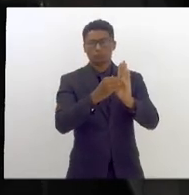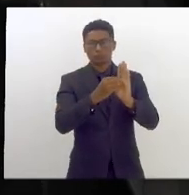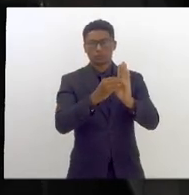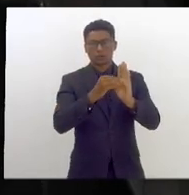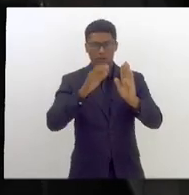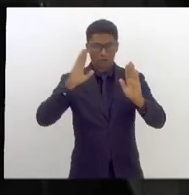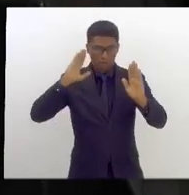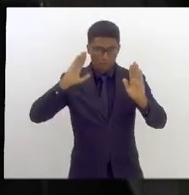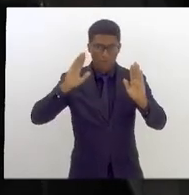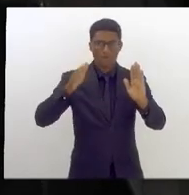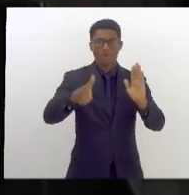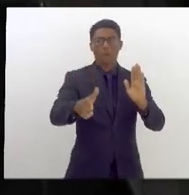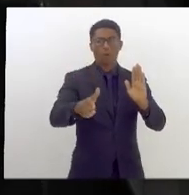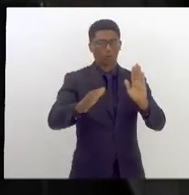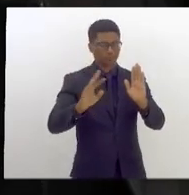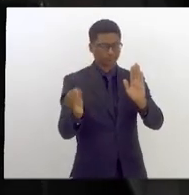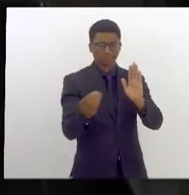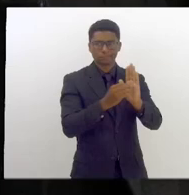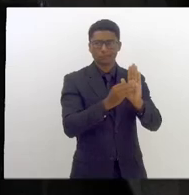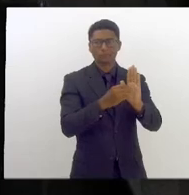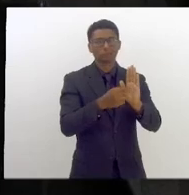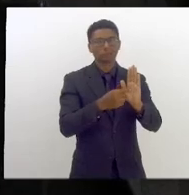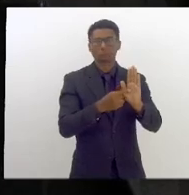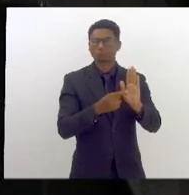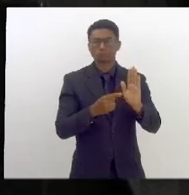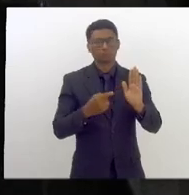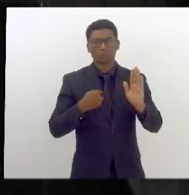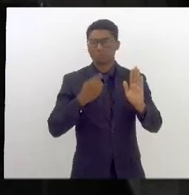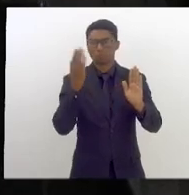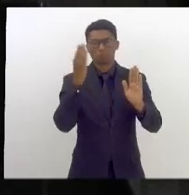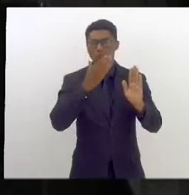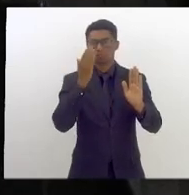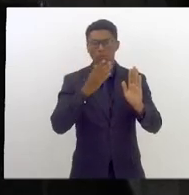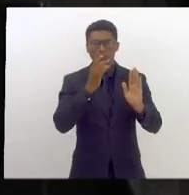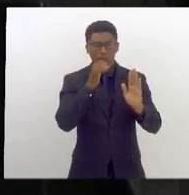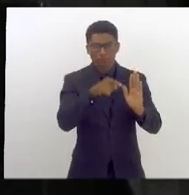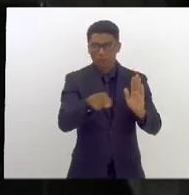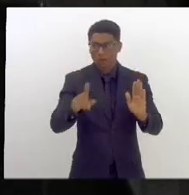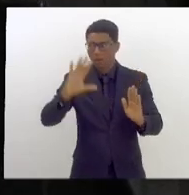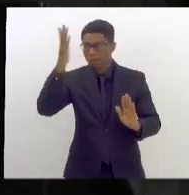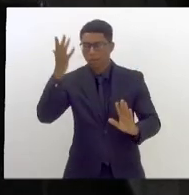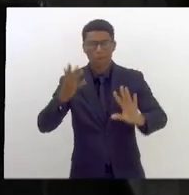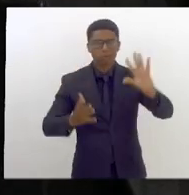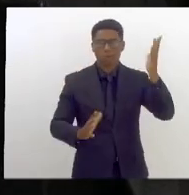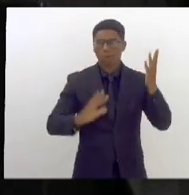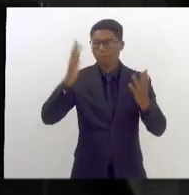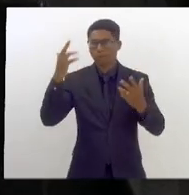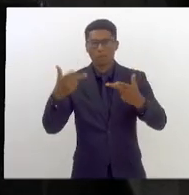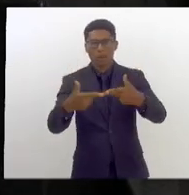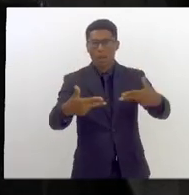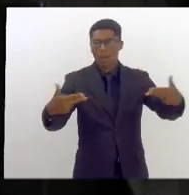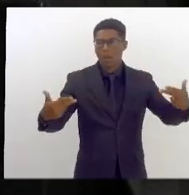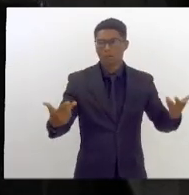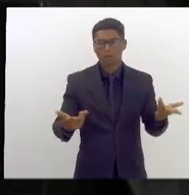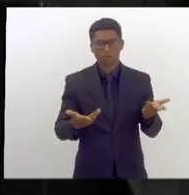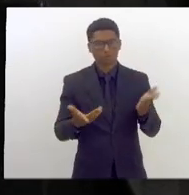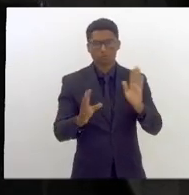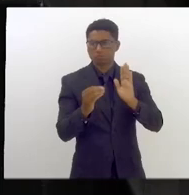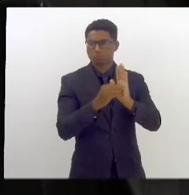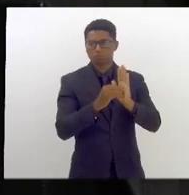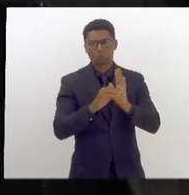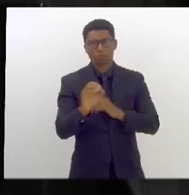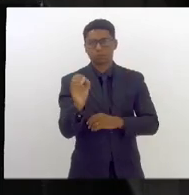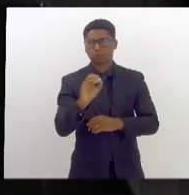não vi destaque maior para essa questão das calamidades públicas e das tragédias